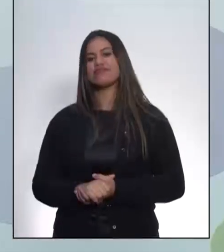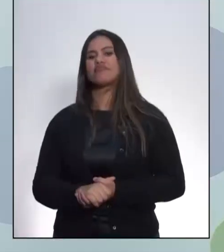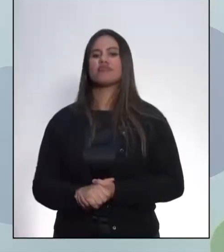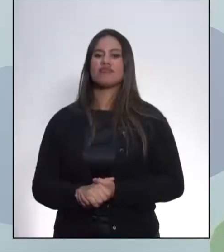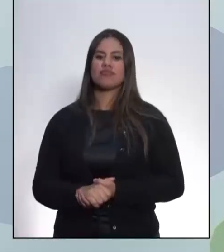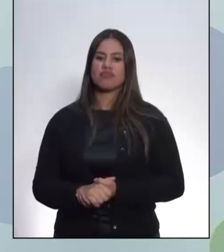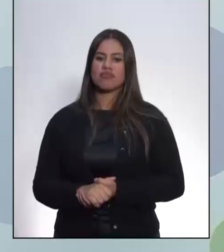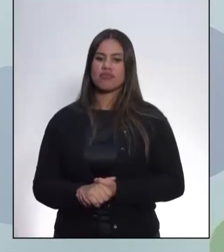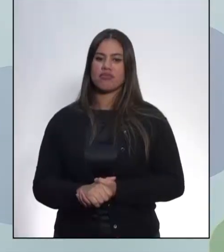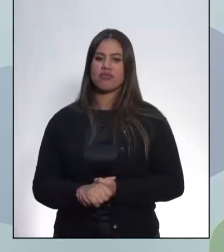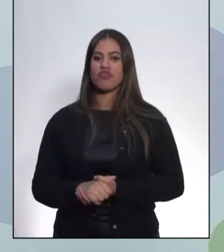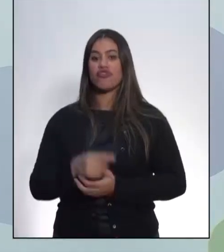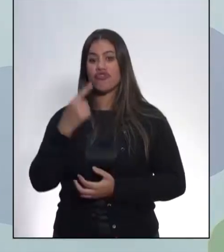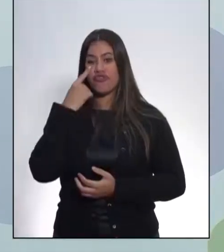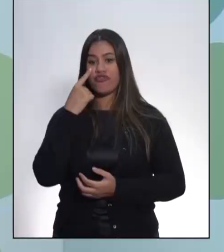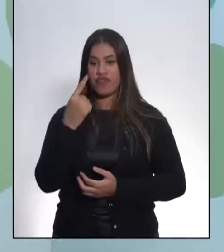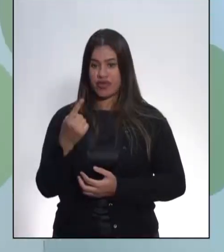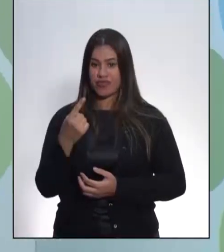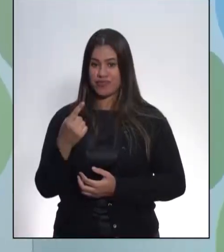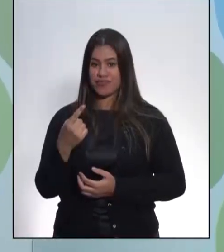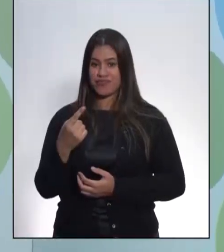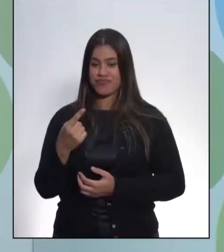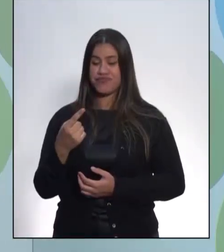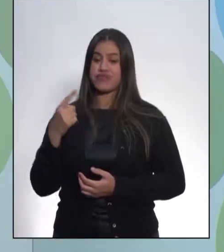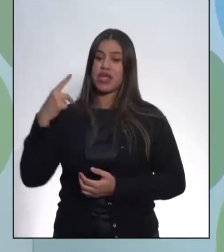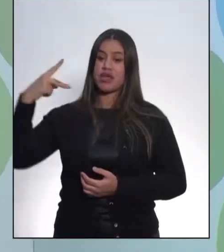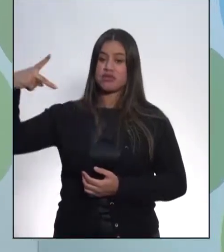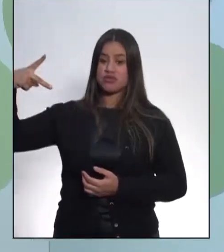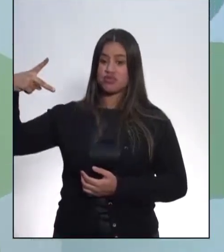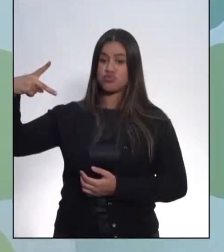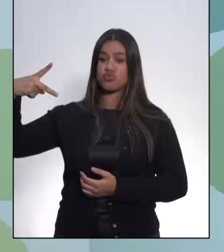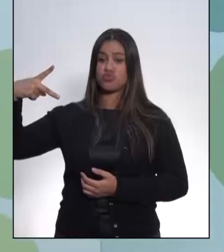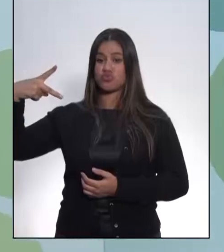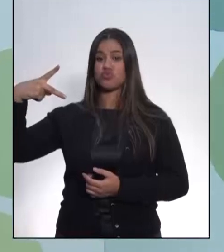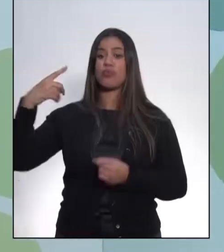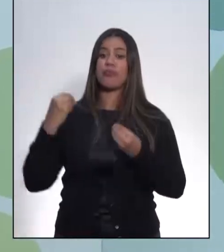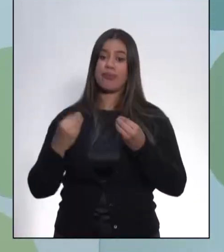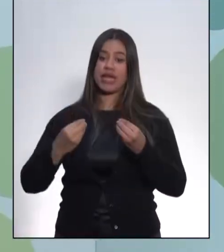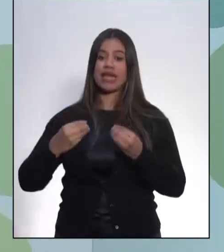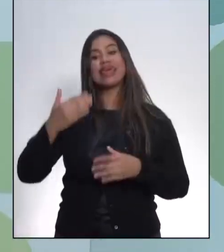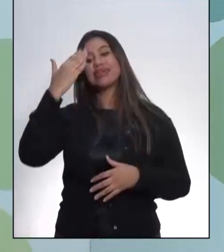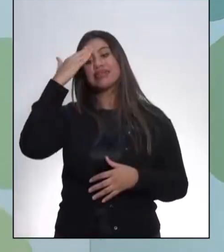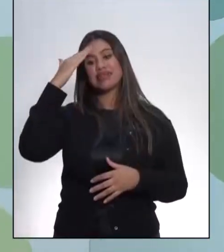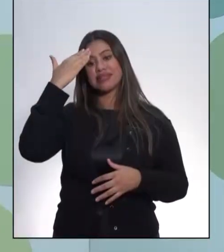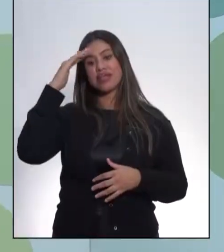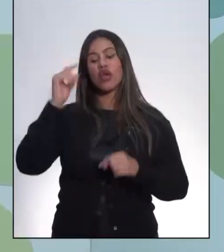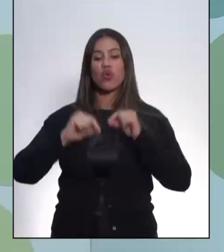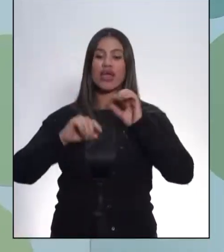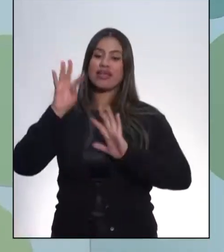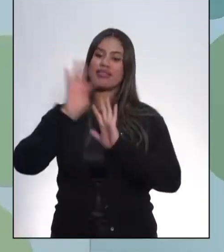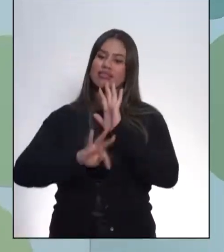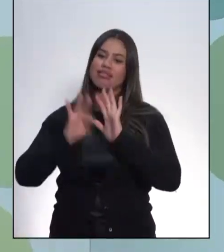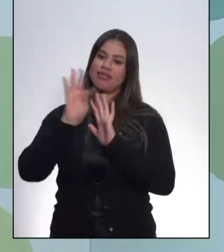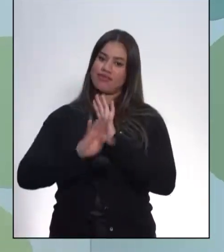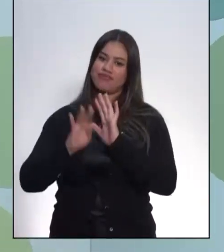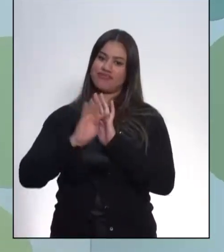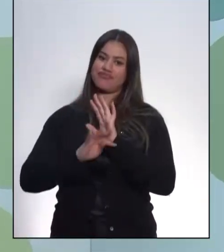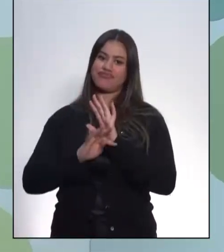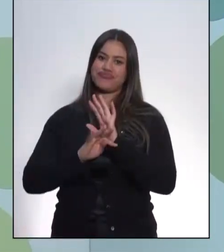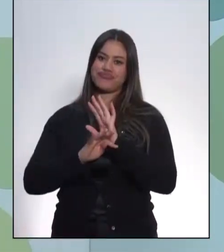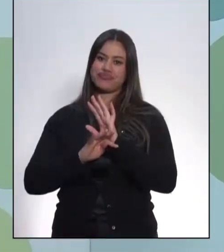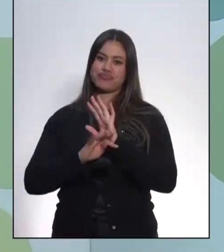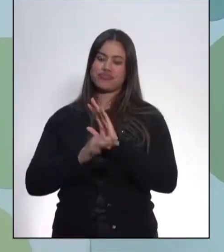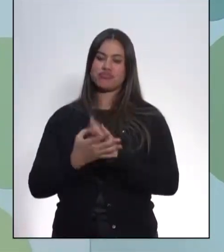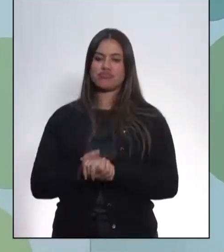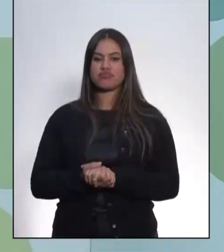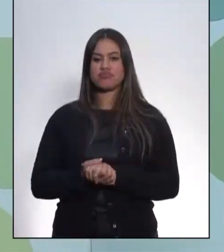responder. Você está vendo por quê? Coloquei essas duas de propósito para você entender que é uma questão de interpretação de texto.